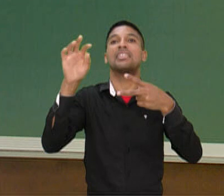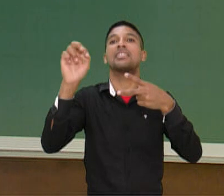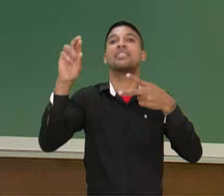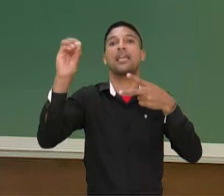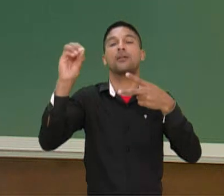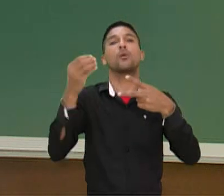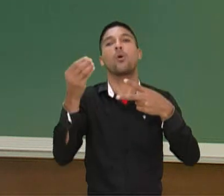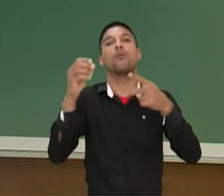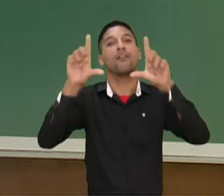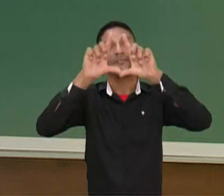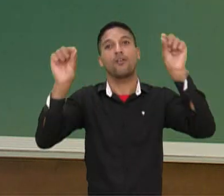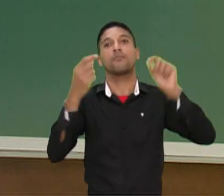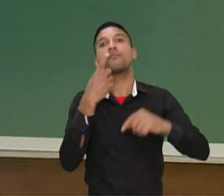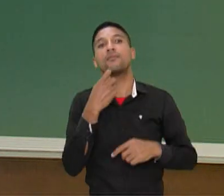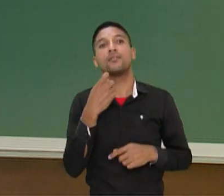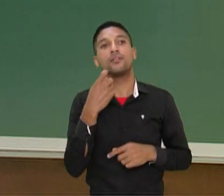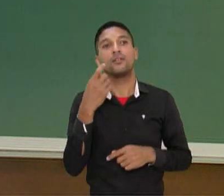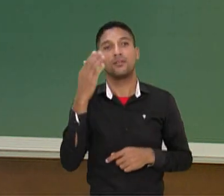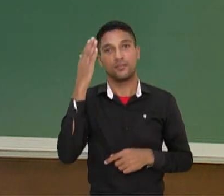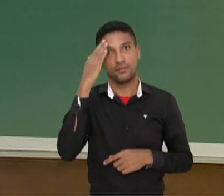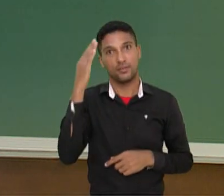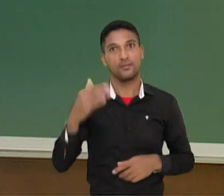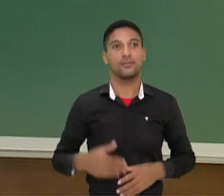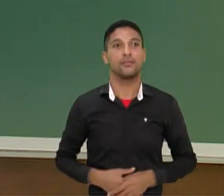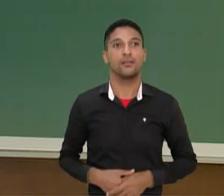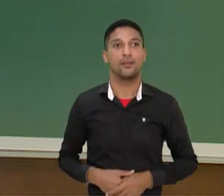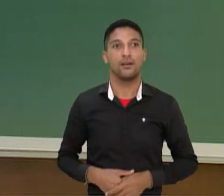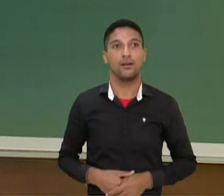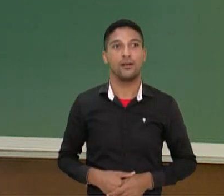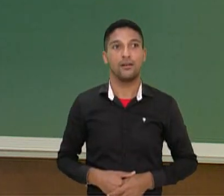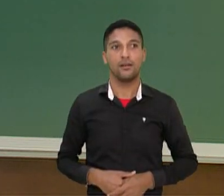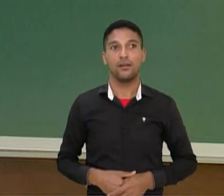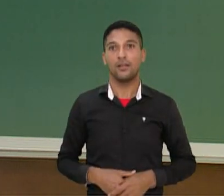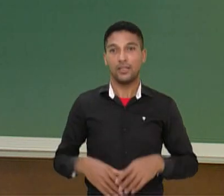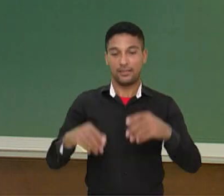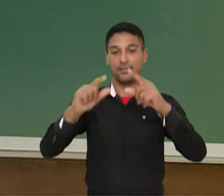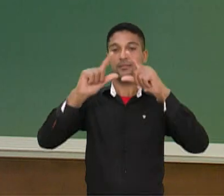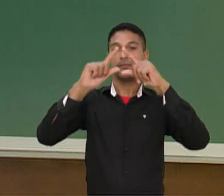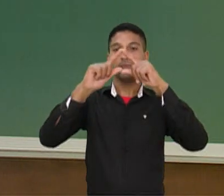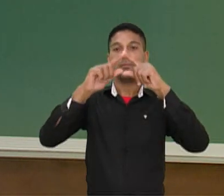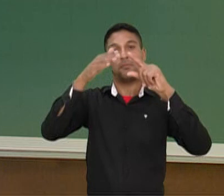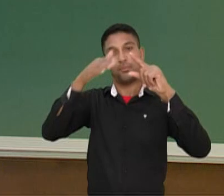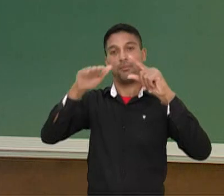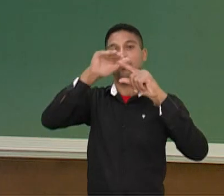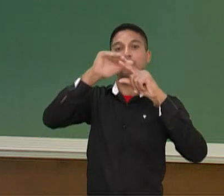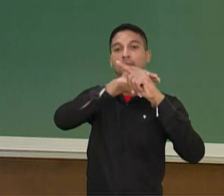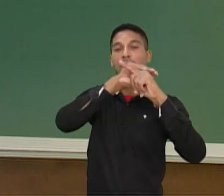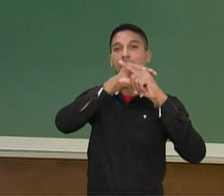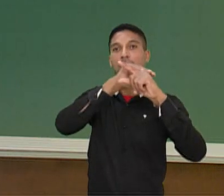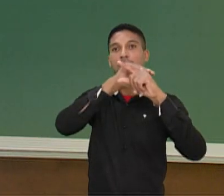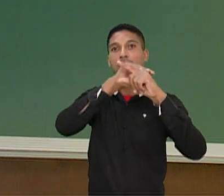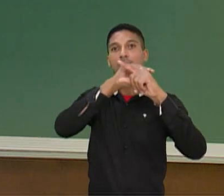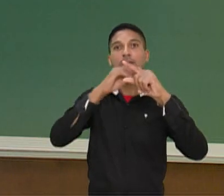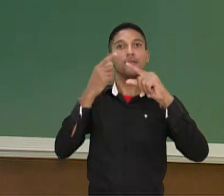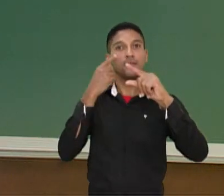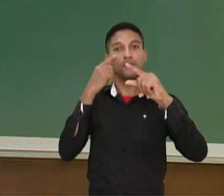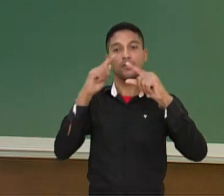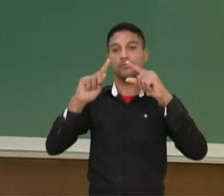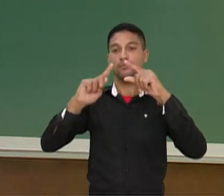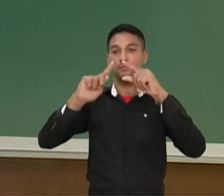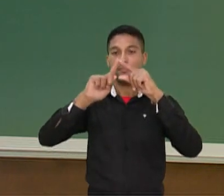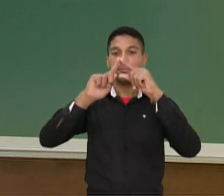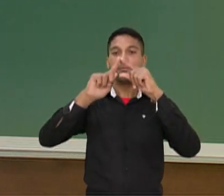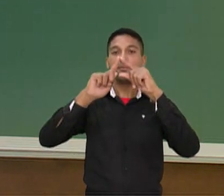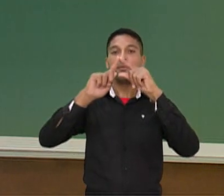número de triângulos? O número de lados menos 2. Você tira os dois lados do lado de um vértice específico,